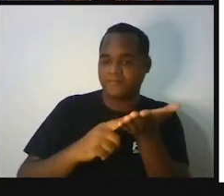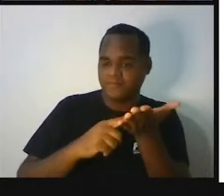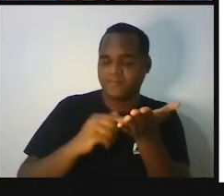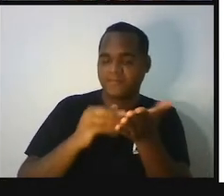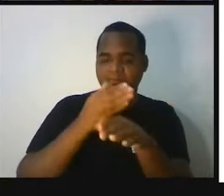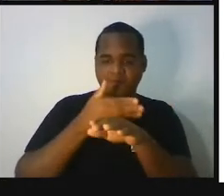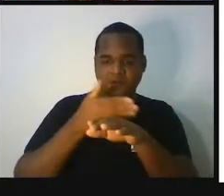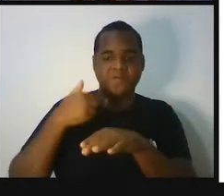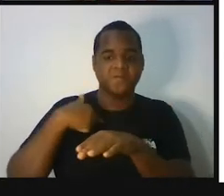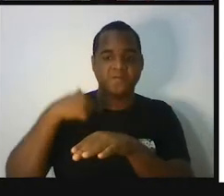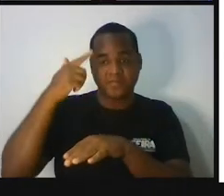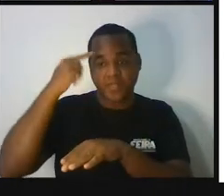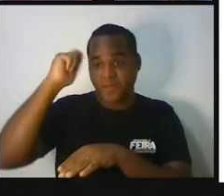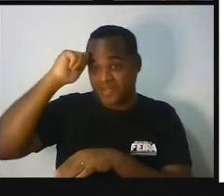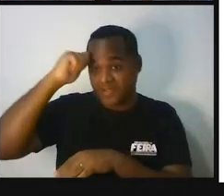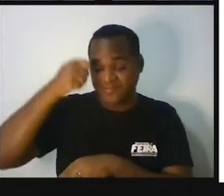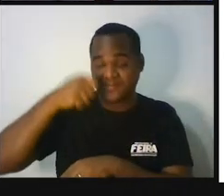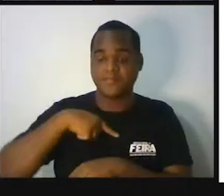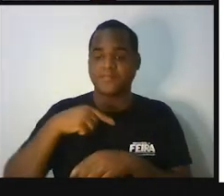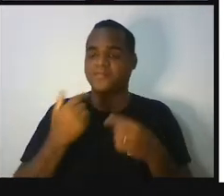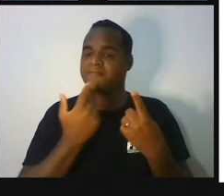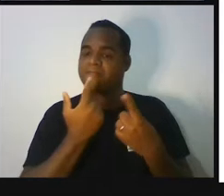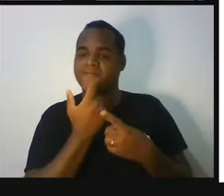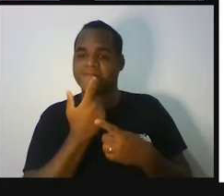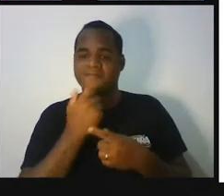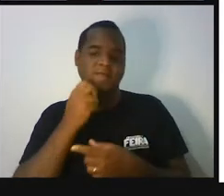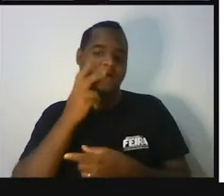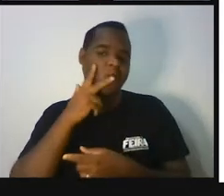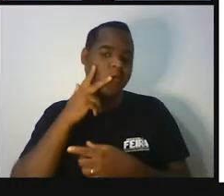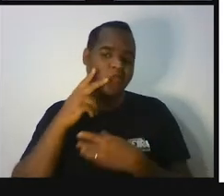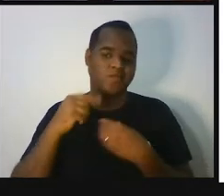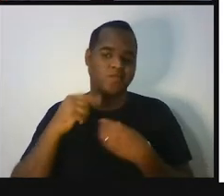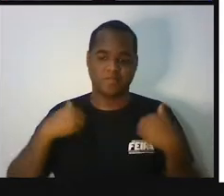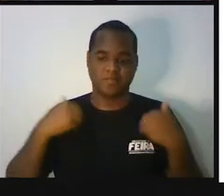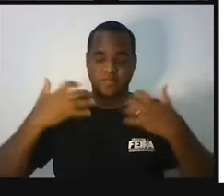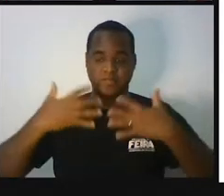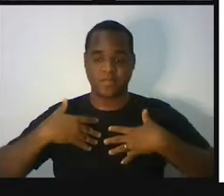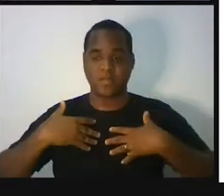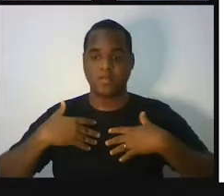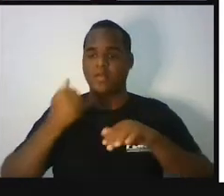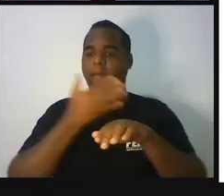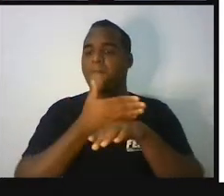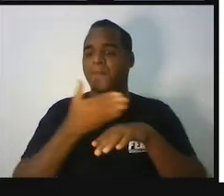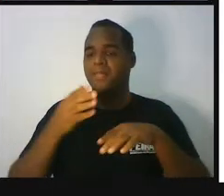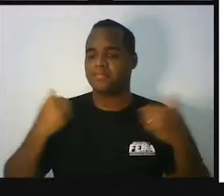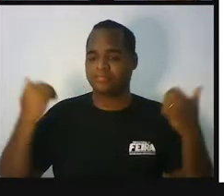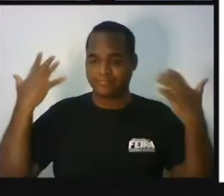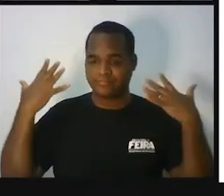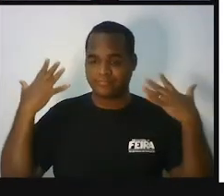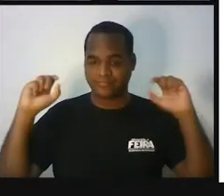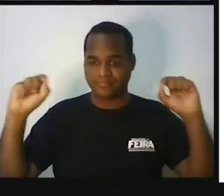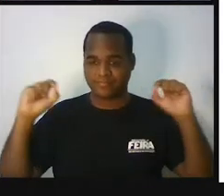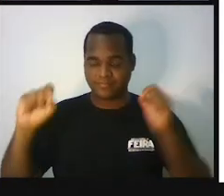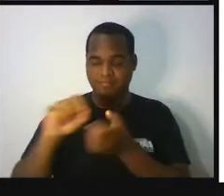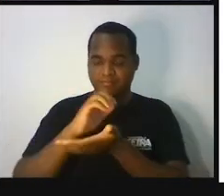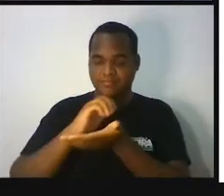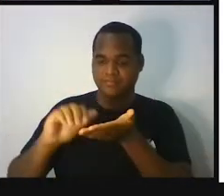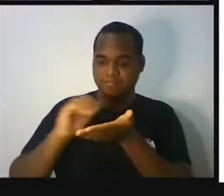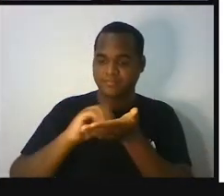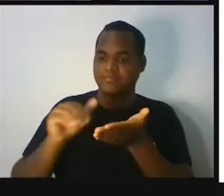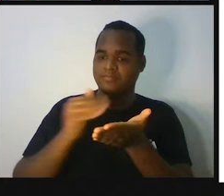camisa vermelho vinho, por cima um jaleco branco e atrás de mim o cartaz da